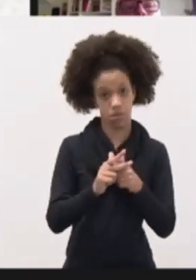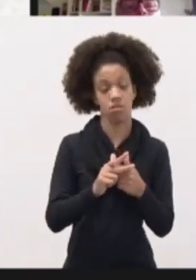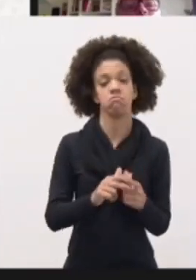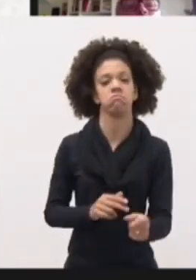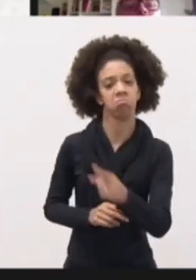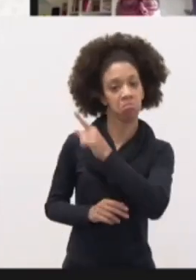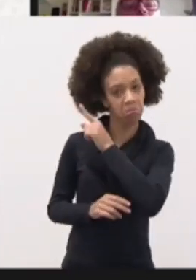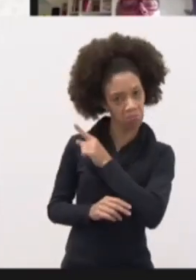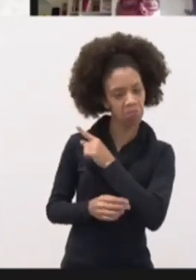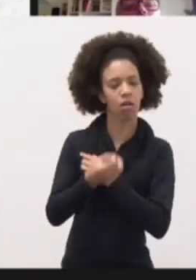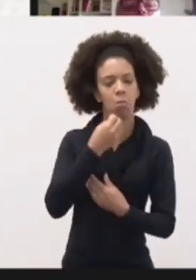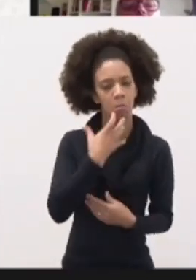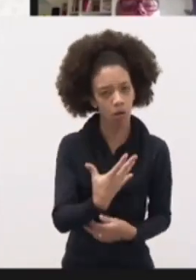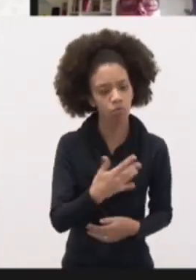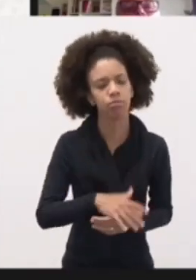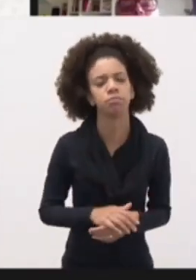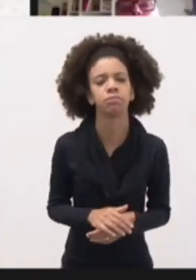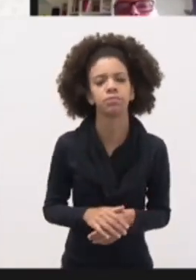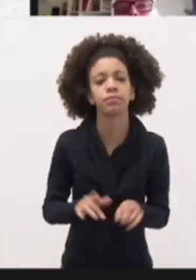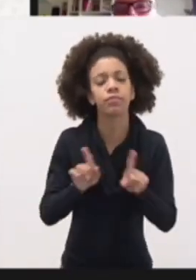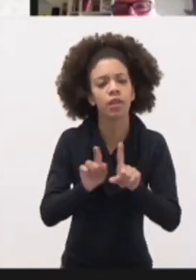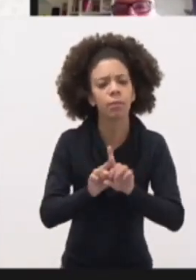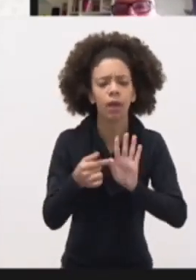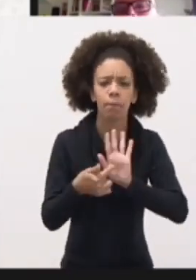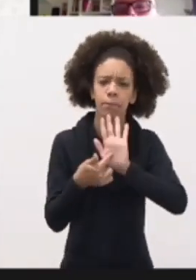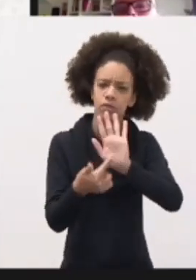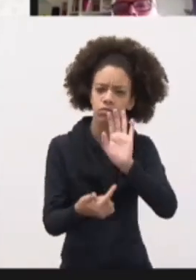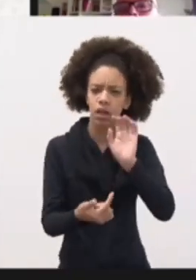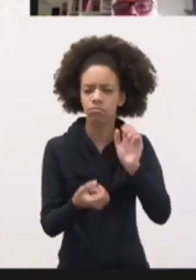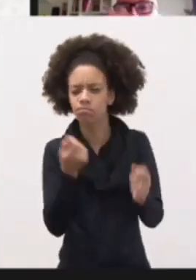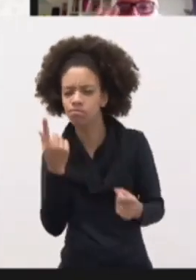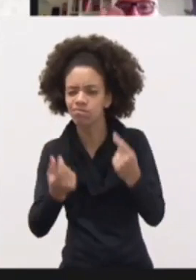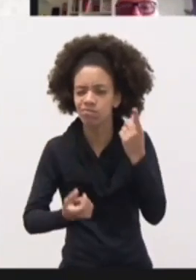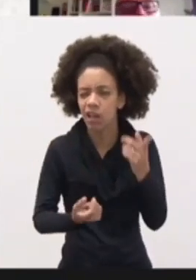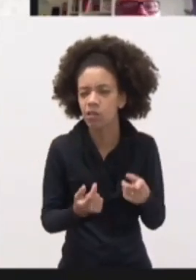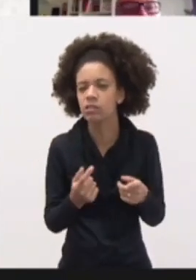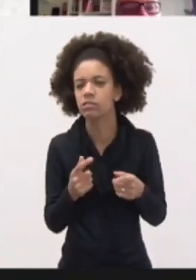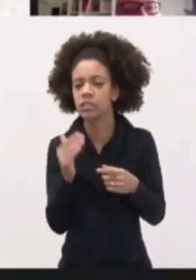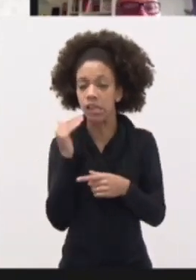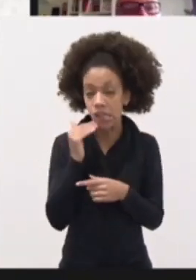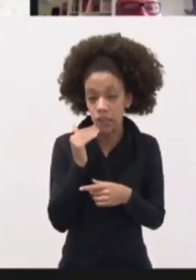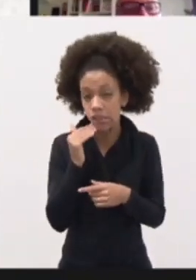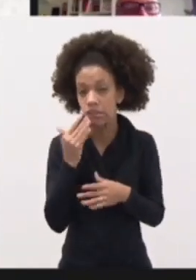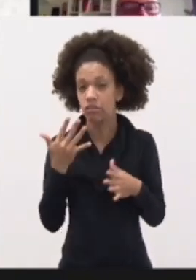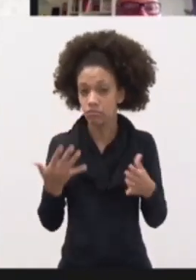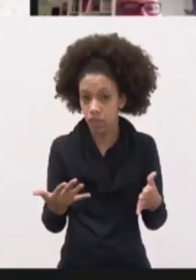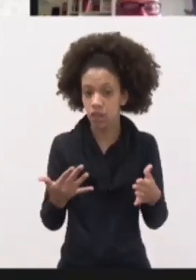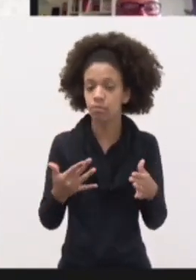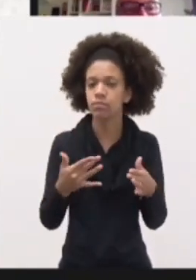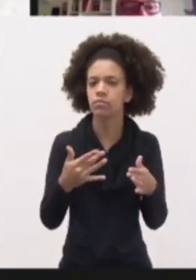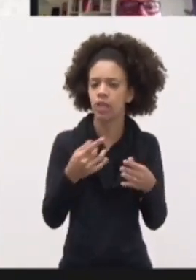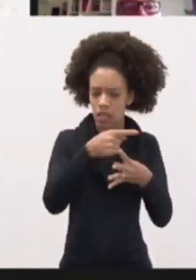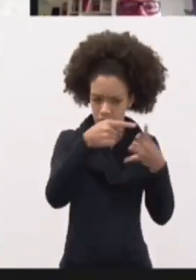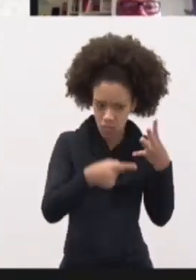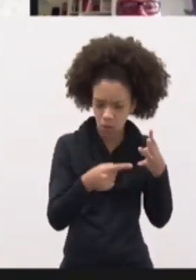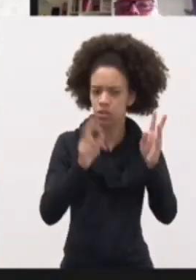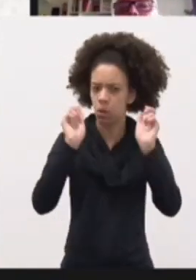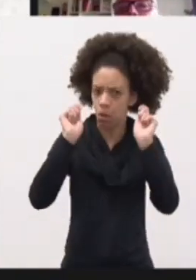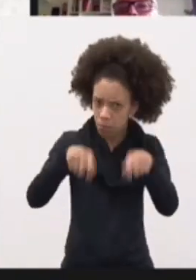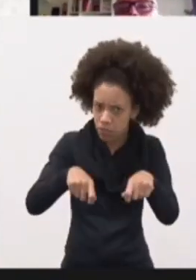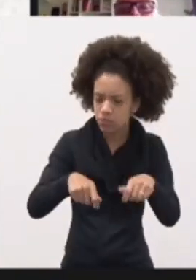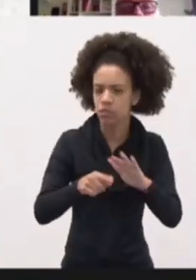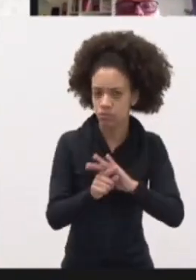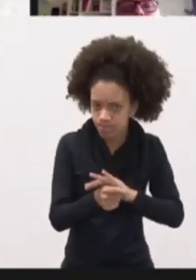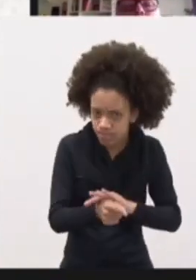boa. Vamos demonstrar alguns casos práticos, né, a partir dessas 4 competências que vão ser aprofundadas. E, no